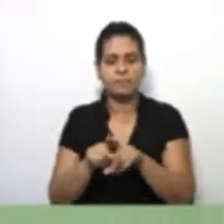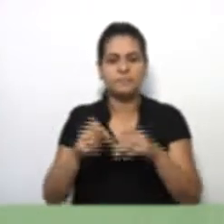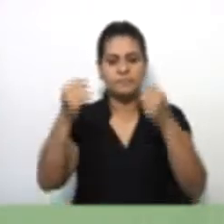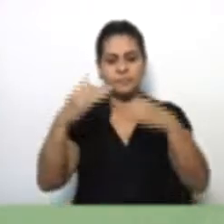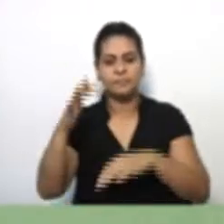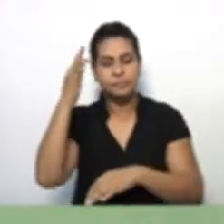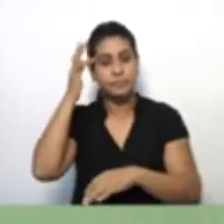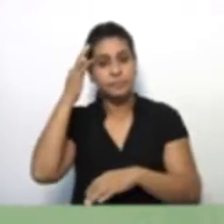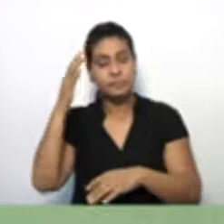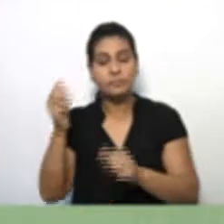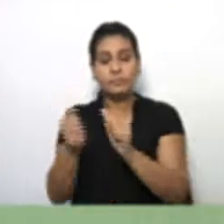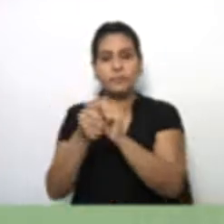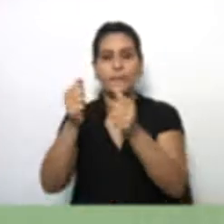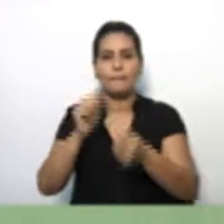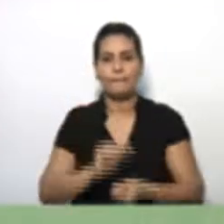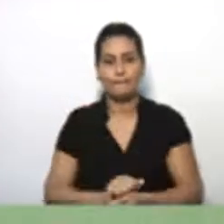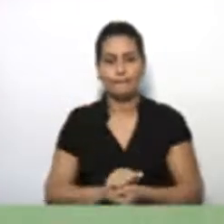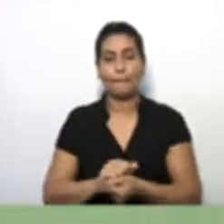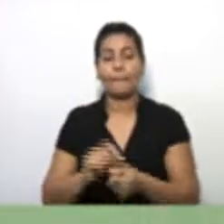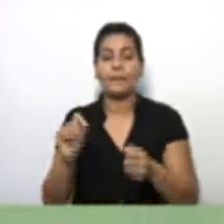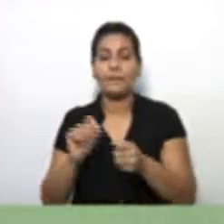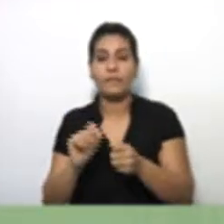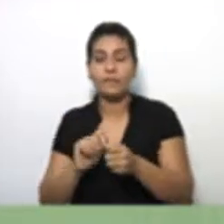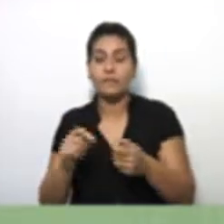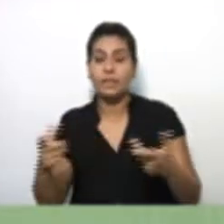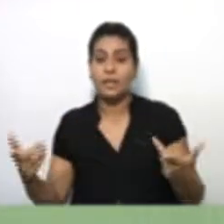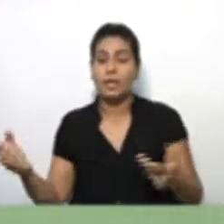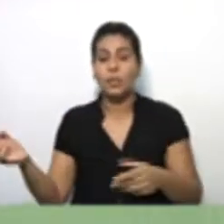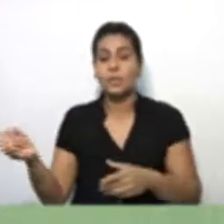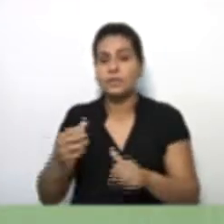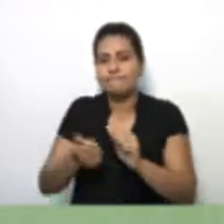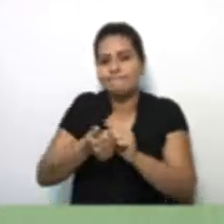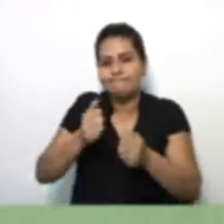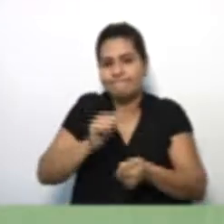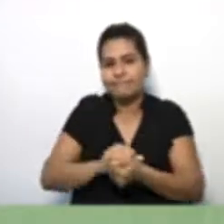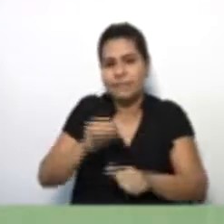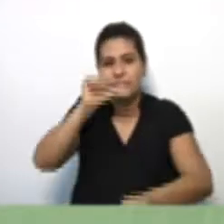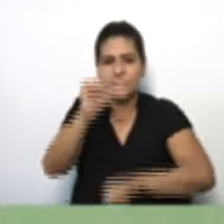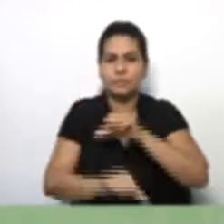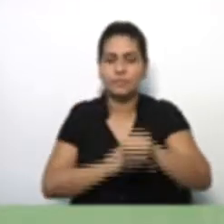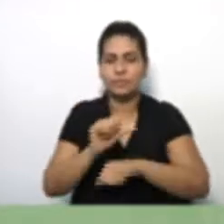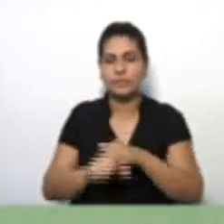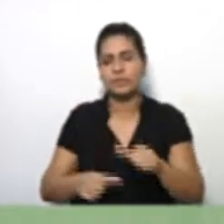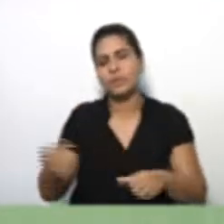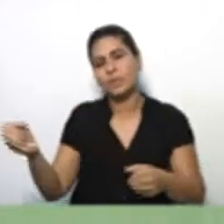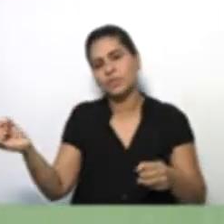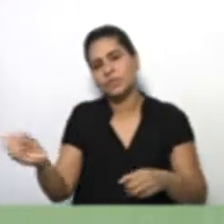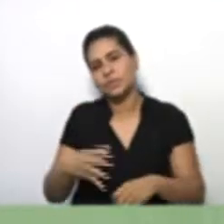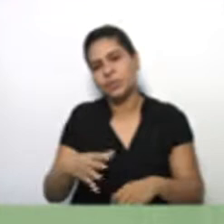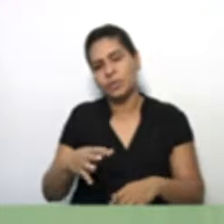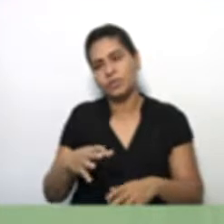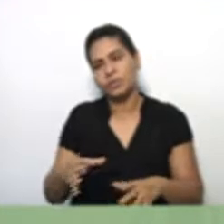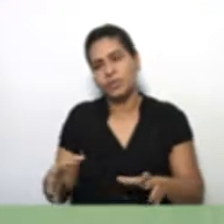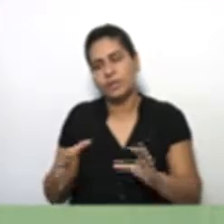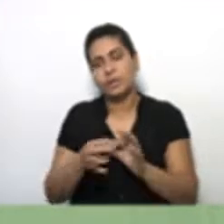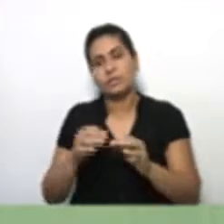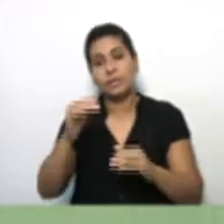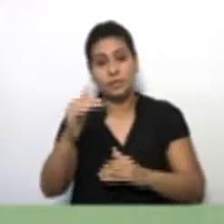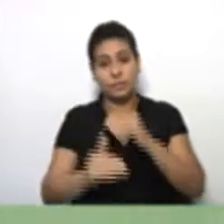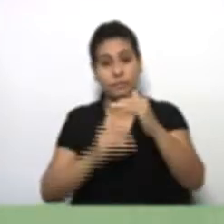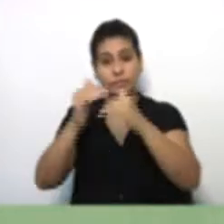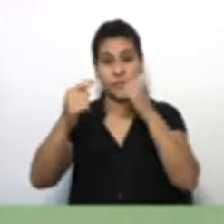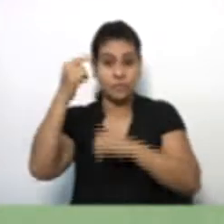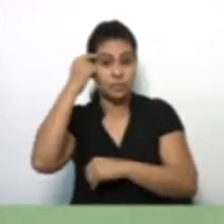da filosofia da adaptação, que era criar meios para o quê? Adaptar-se às mudanças. Então aqui também até está envolvido na evolução do